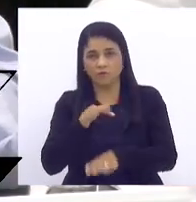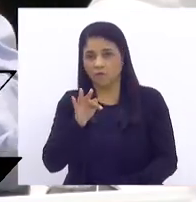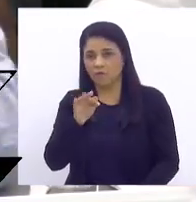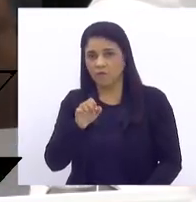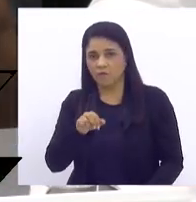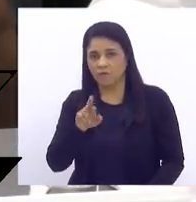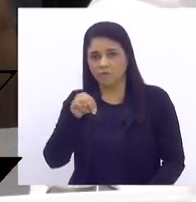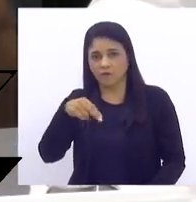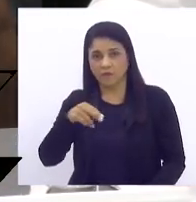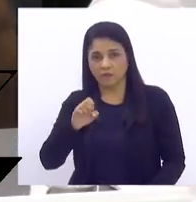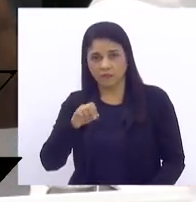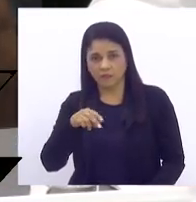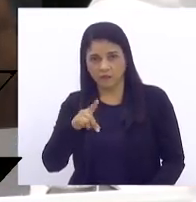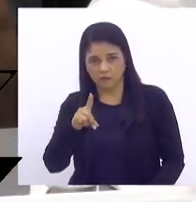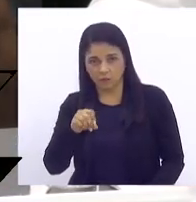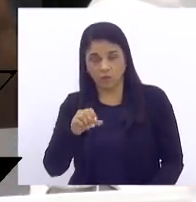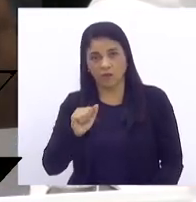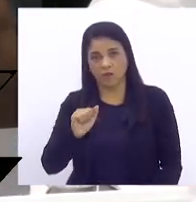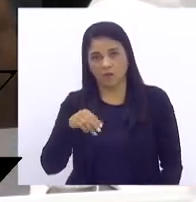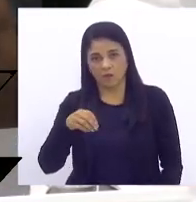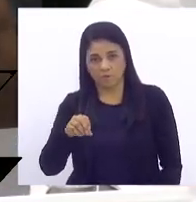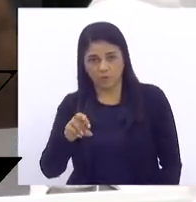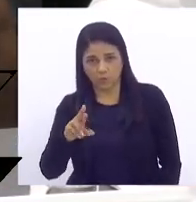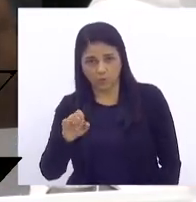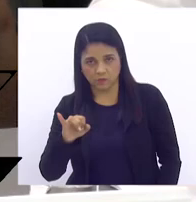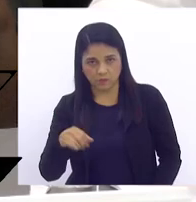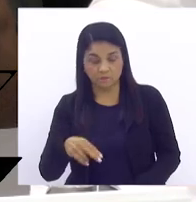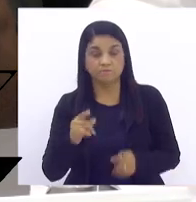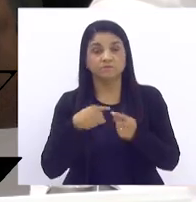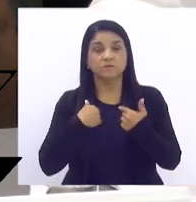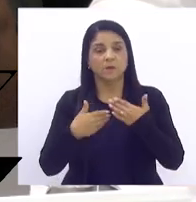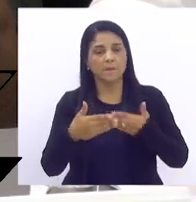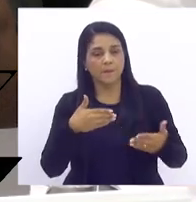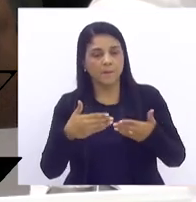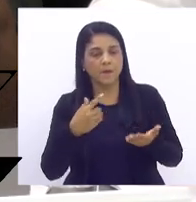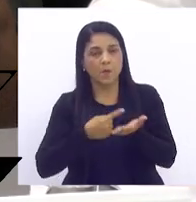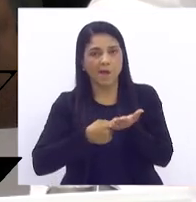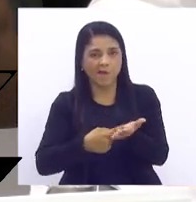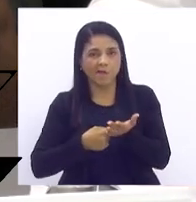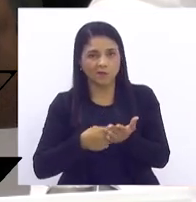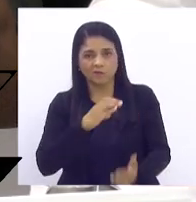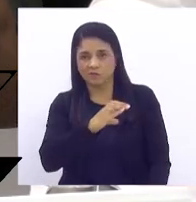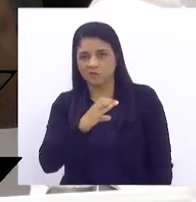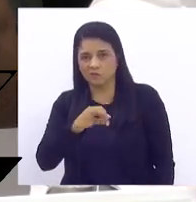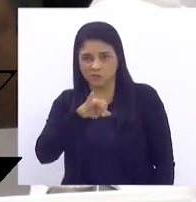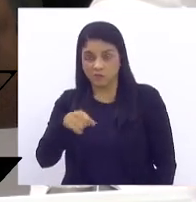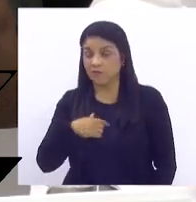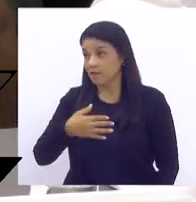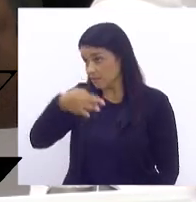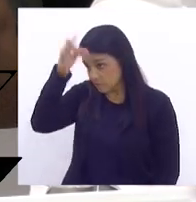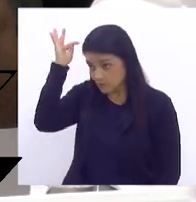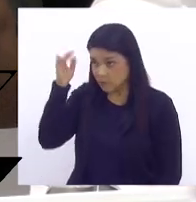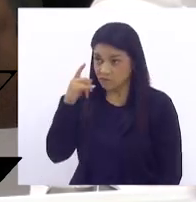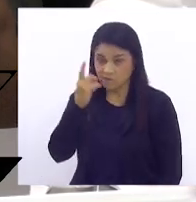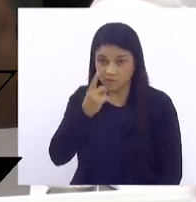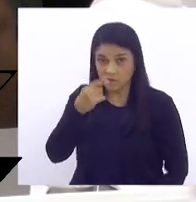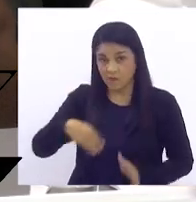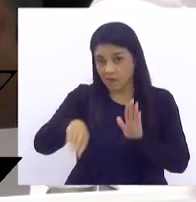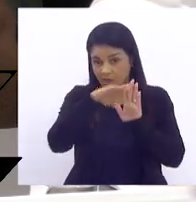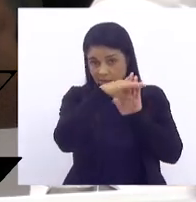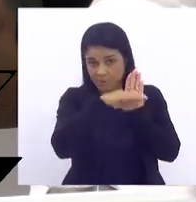Amorim, que por um acordo na CCJ já há um precedente, que, aliás, deputado Fred Pacheco, está na pauta de